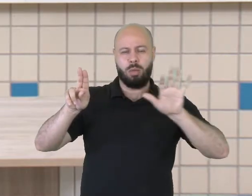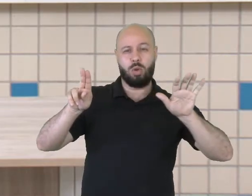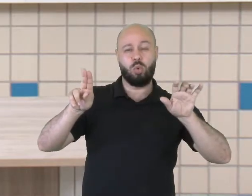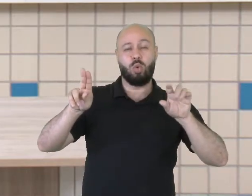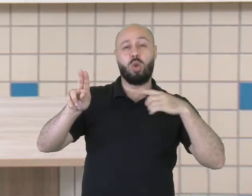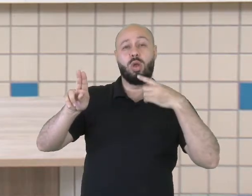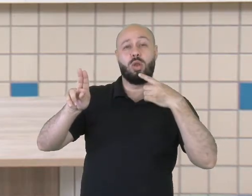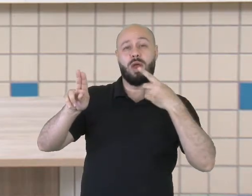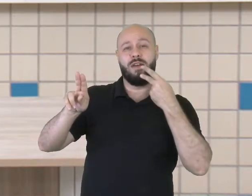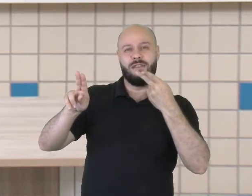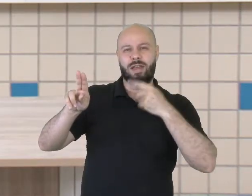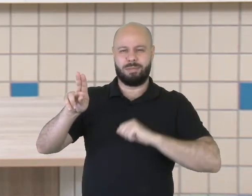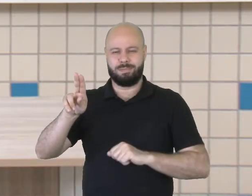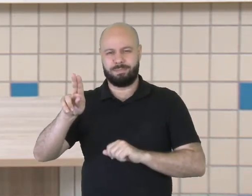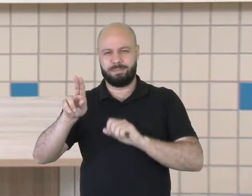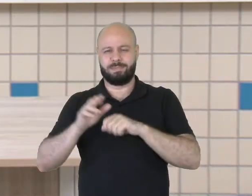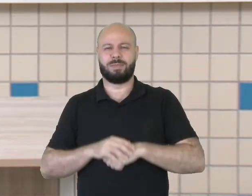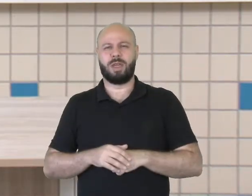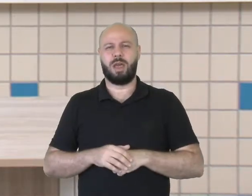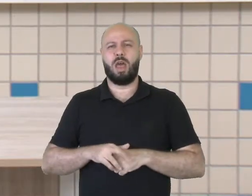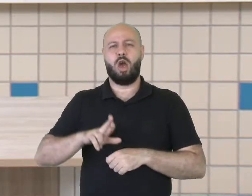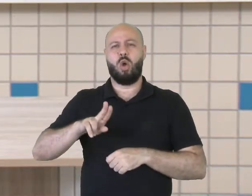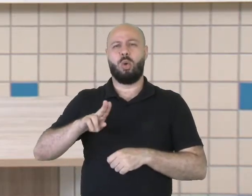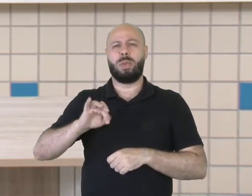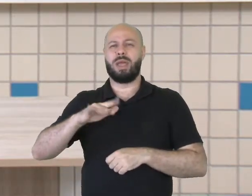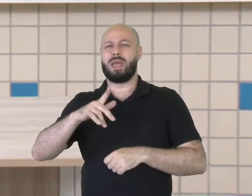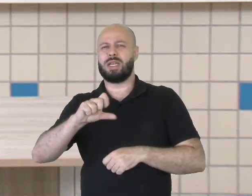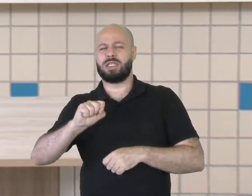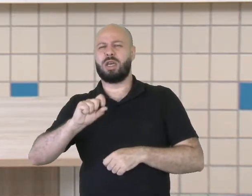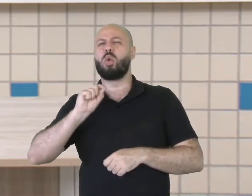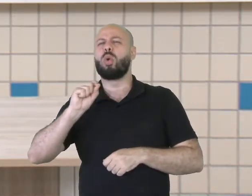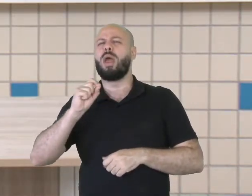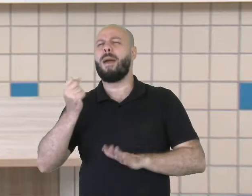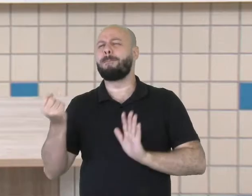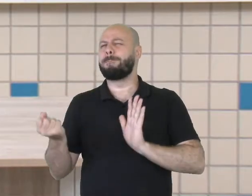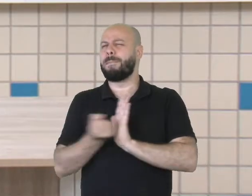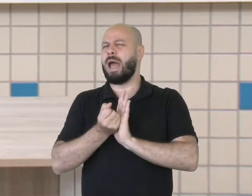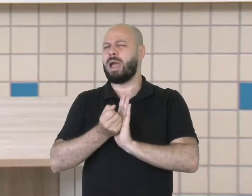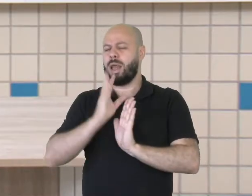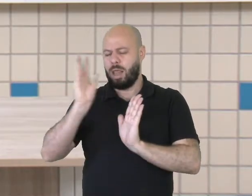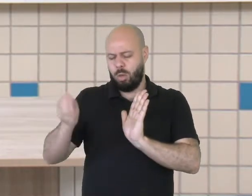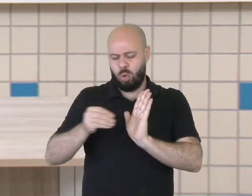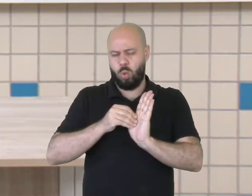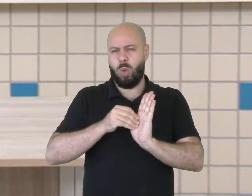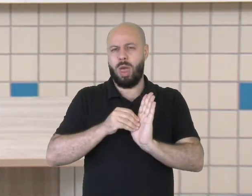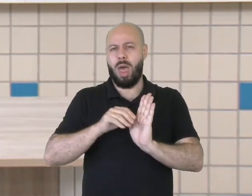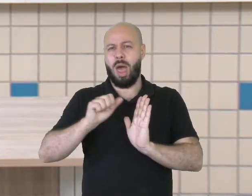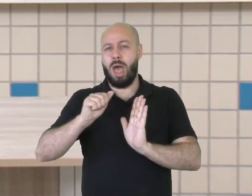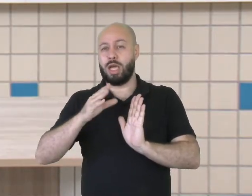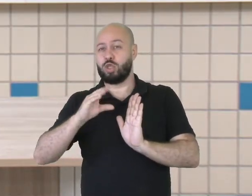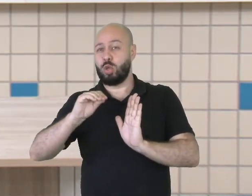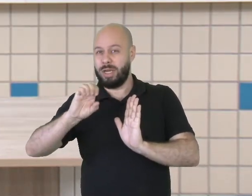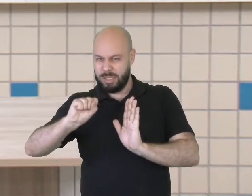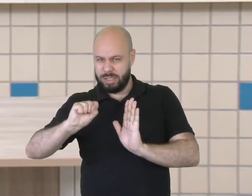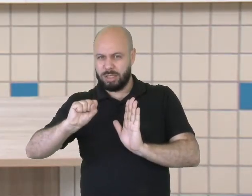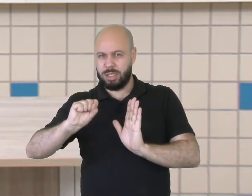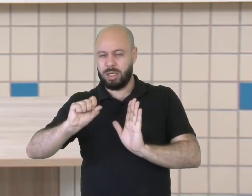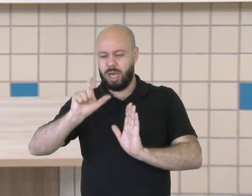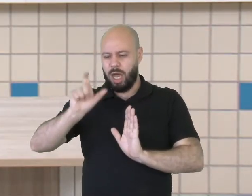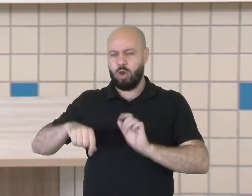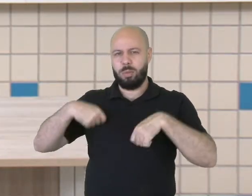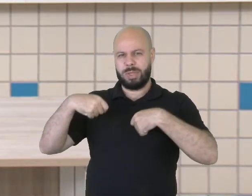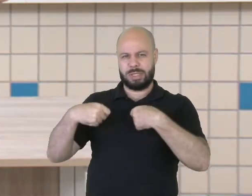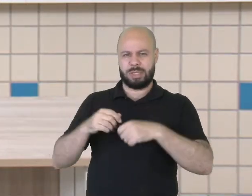a fala. As rubricas são as marcações e ações em cena dos